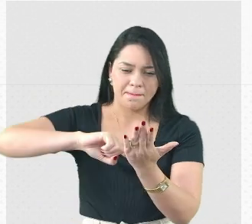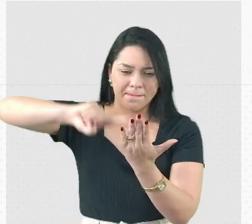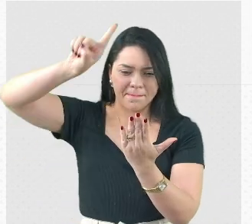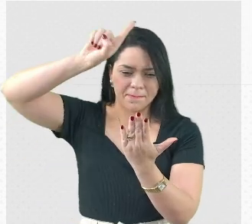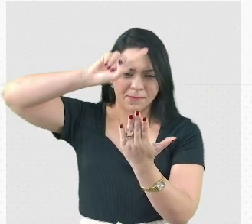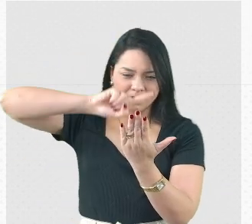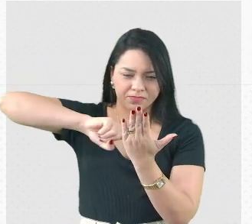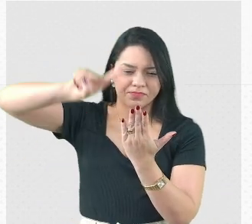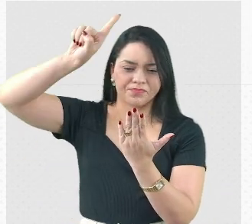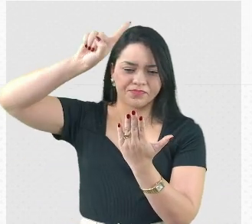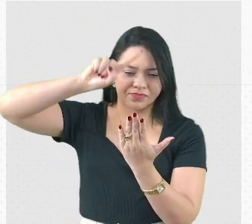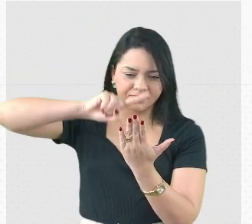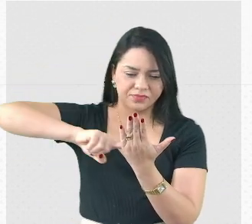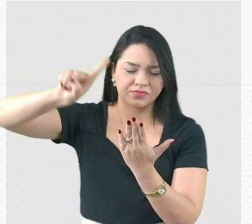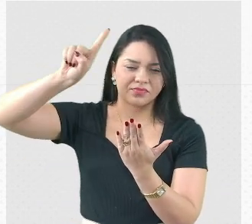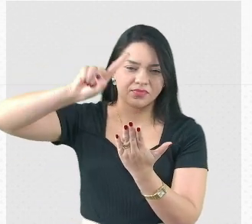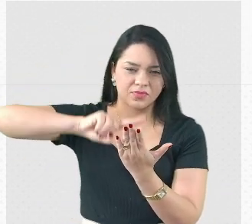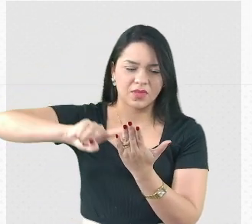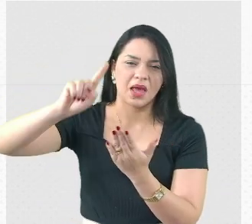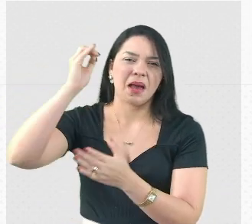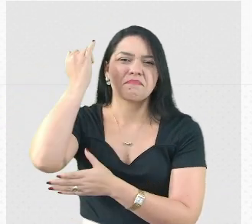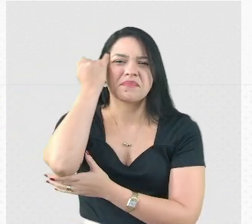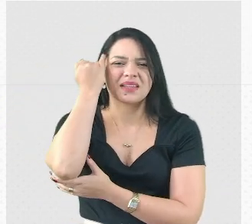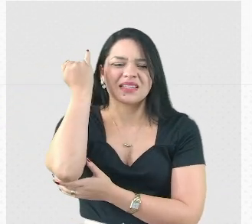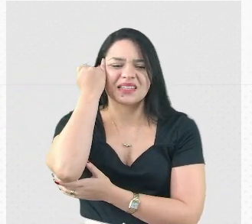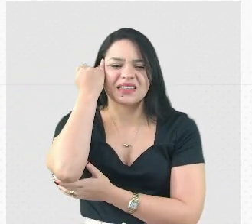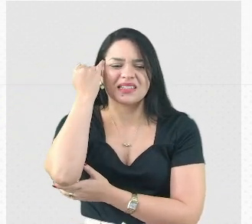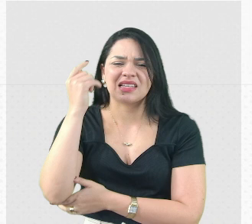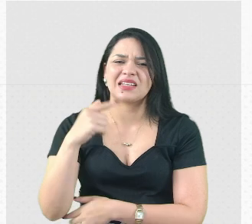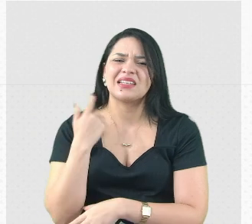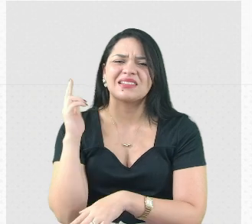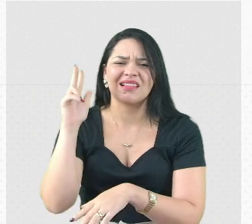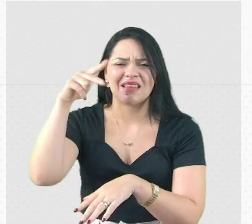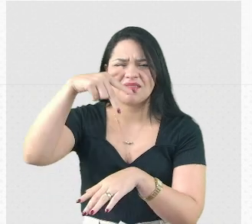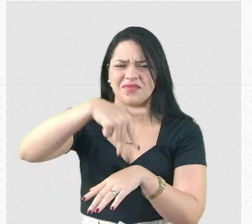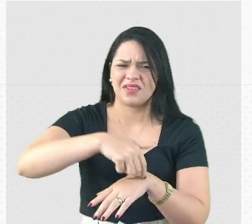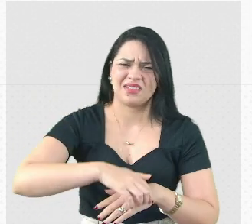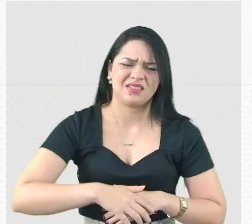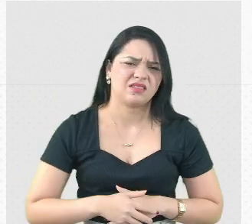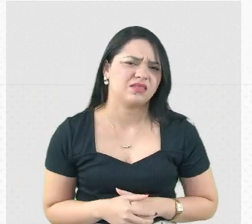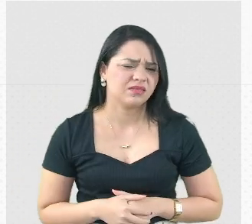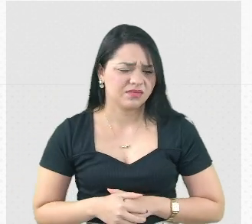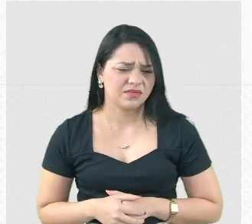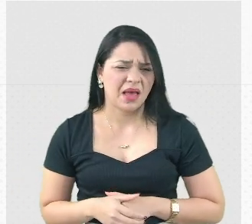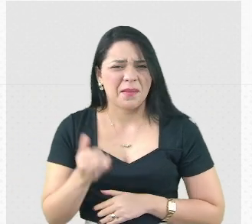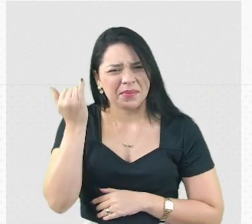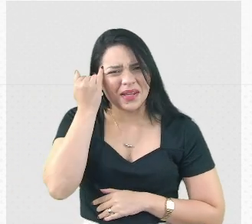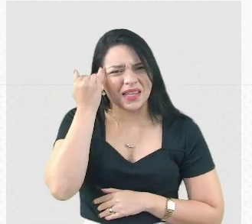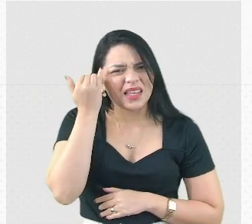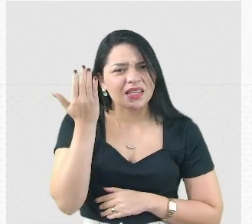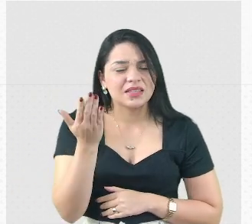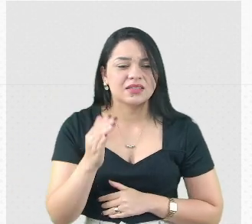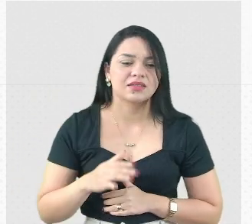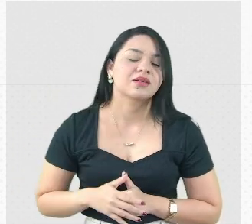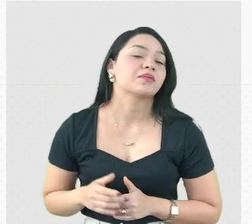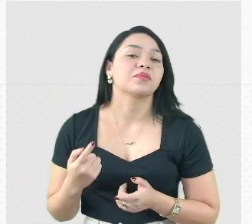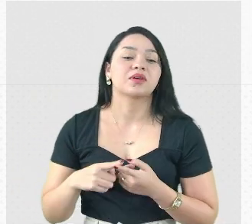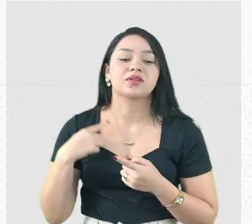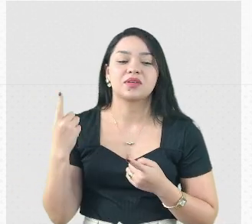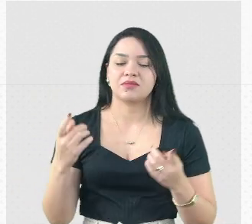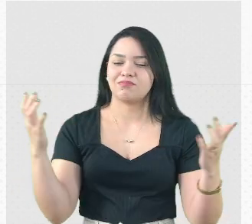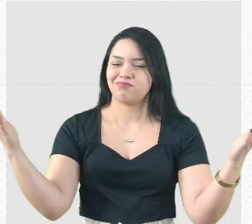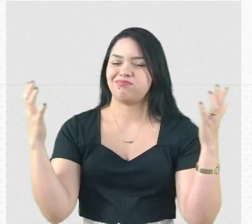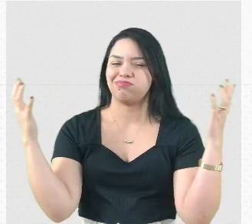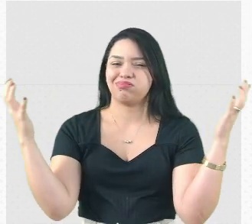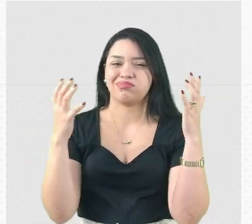tela, a preguiça que dá quando a gente levanta? A preguiça que dá, porque nós recebemos